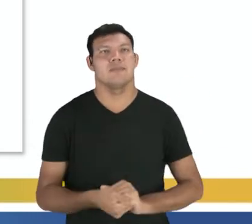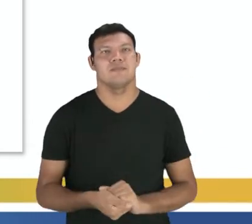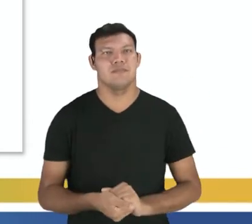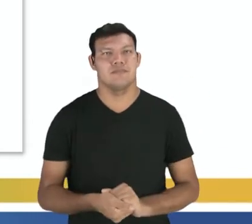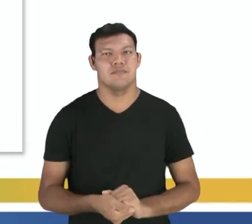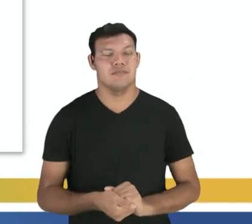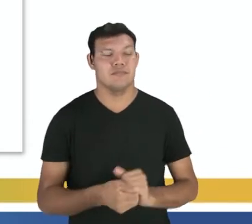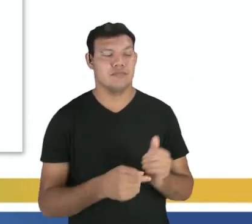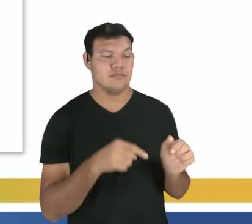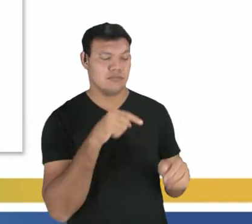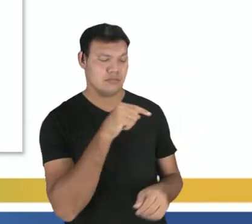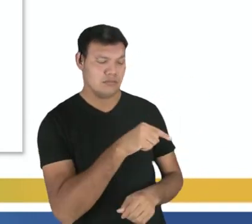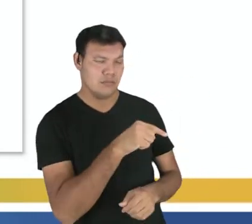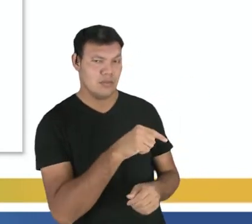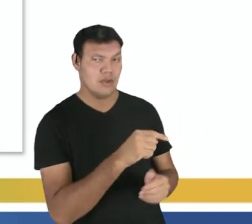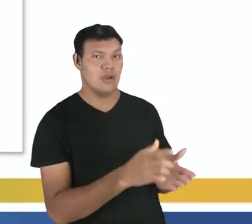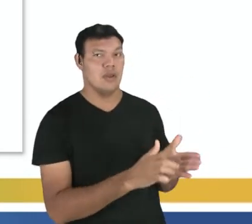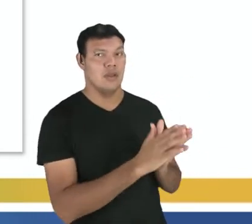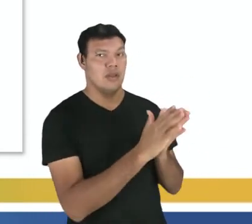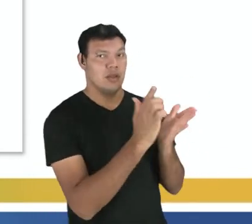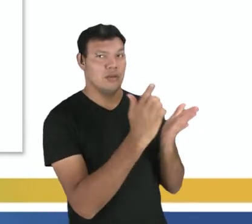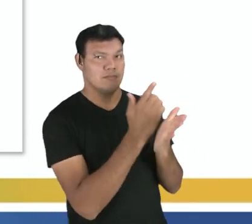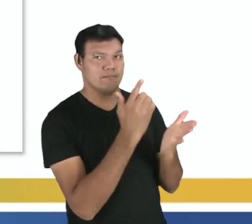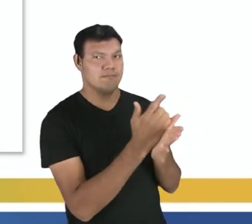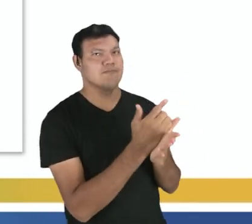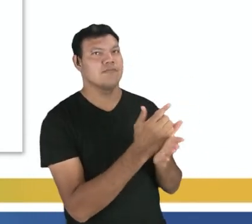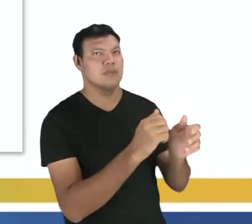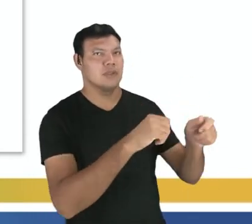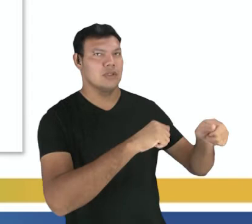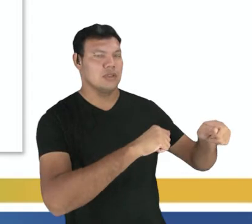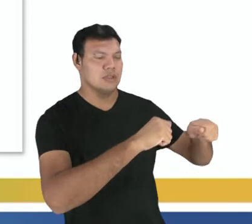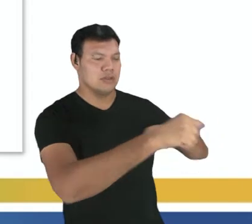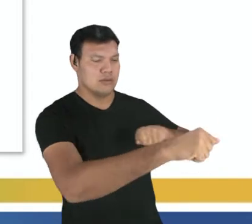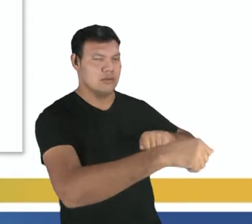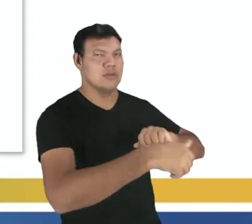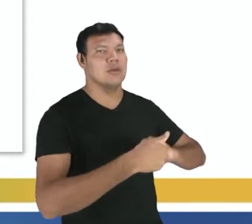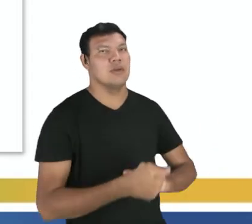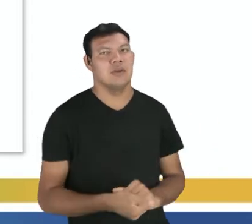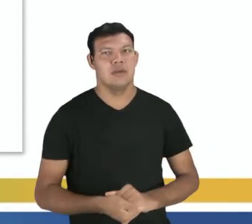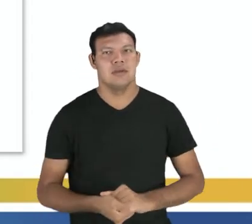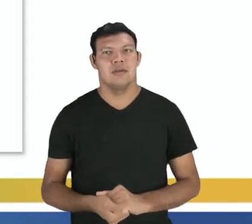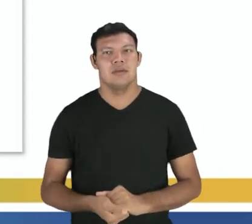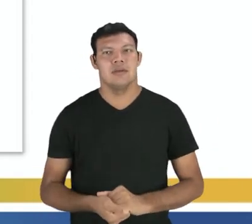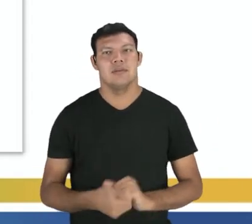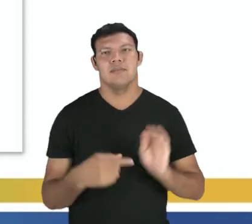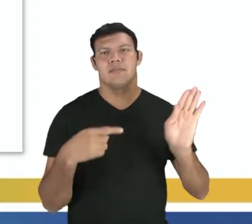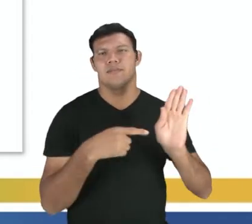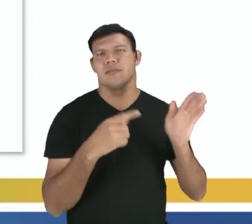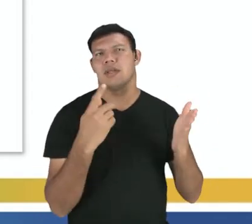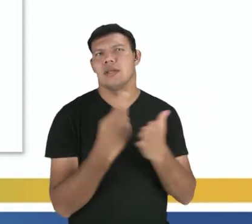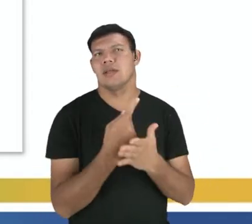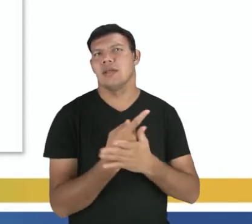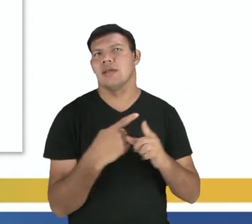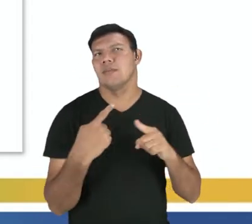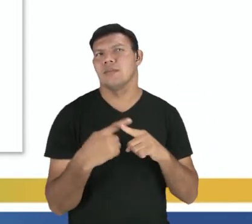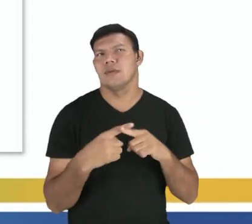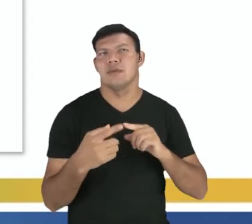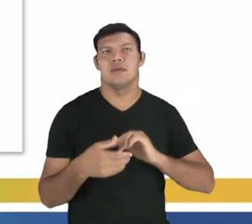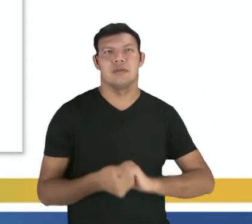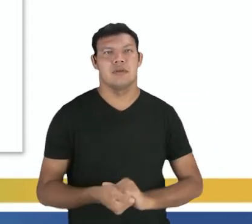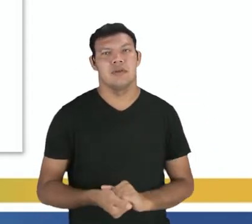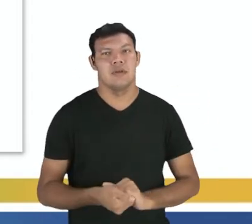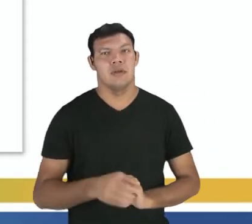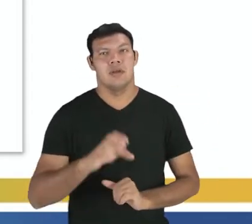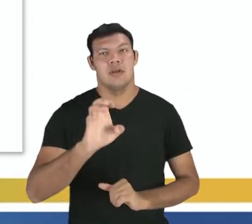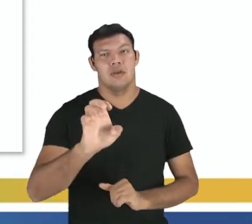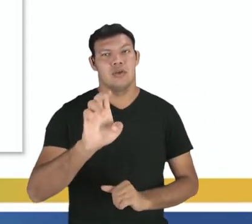está o livro cuja sua capa está rasgada. Por que está errada essa letra B? Gente, eu já expliquei para vocês que o cujo